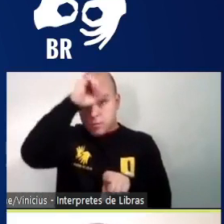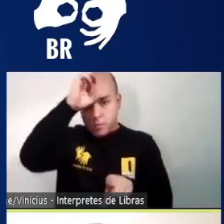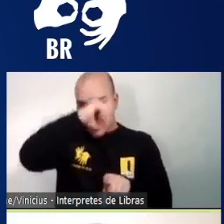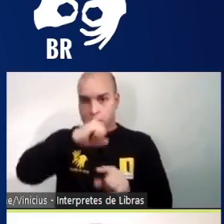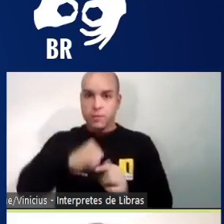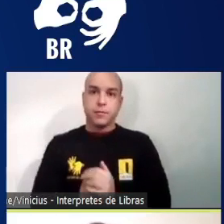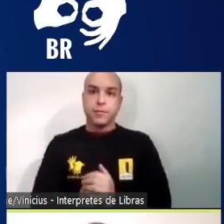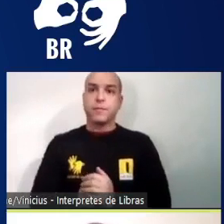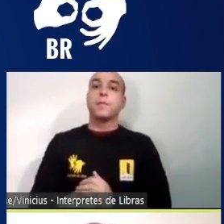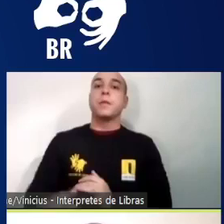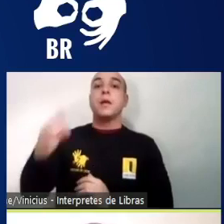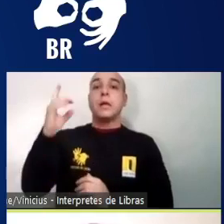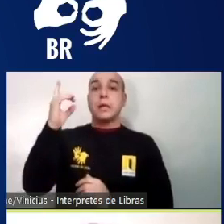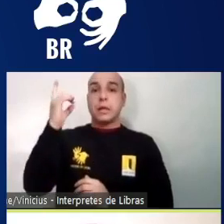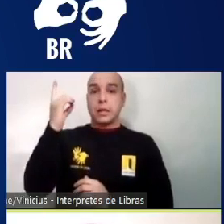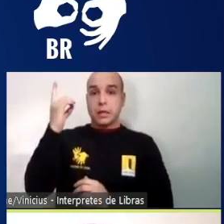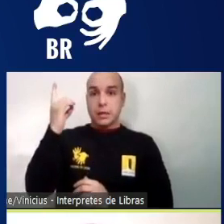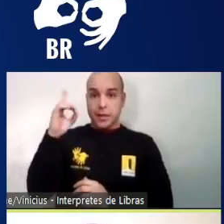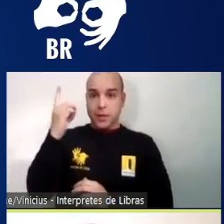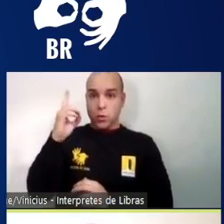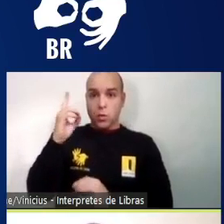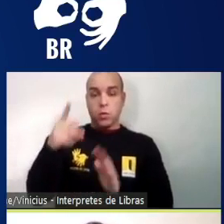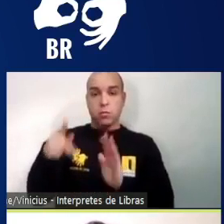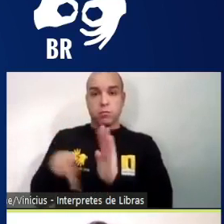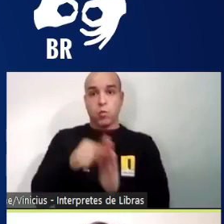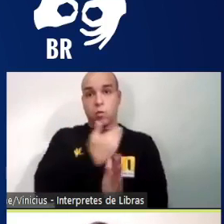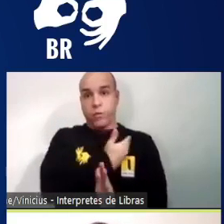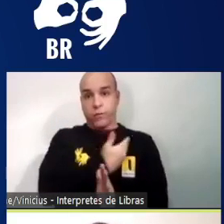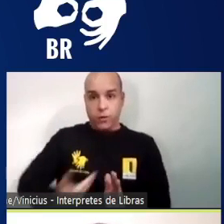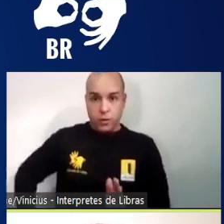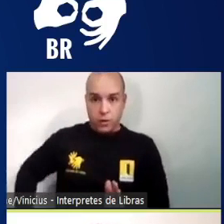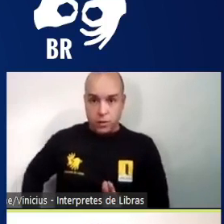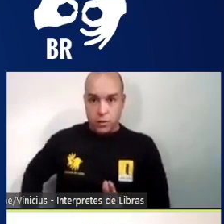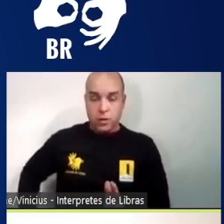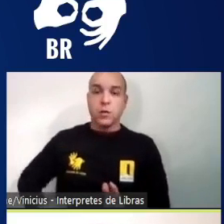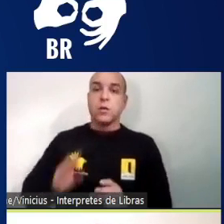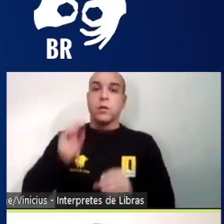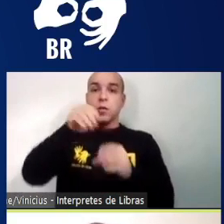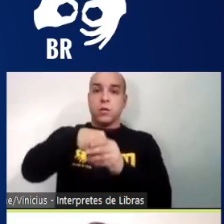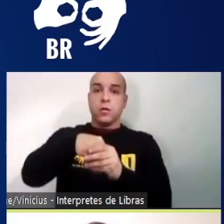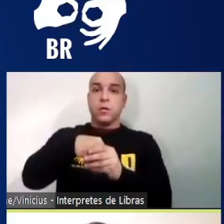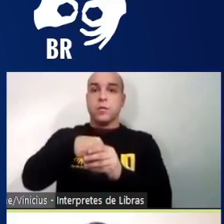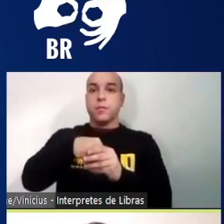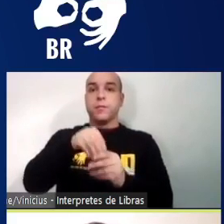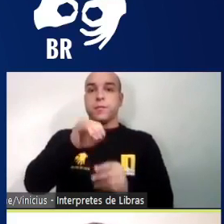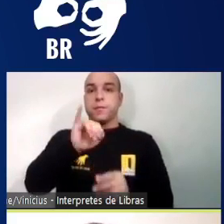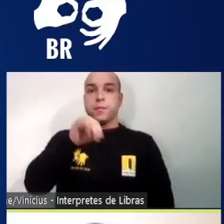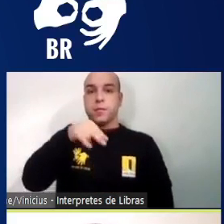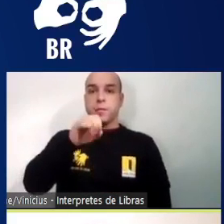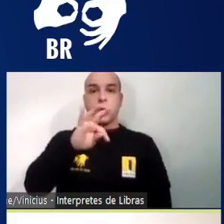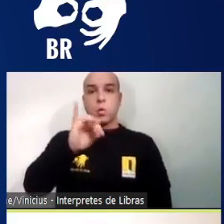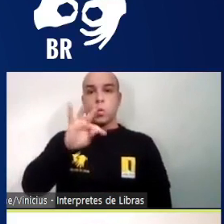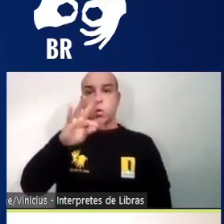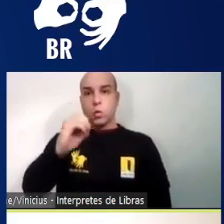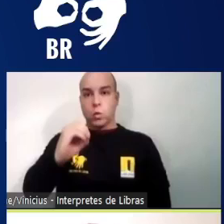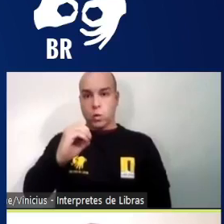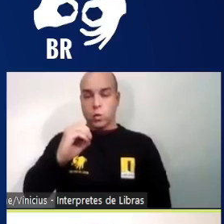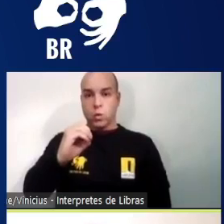Relações Institucionais e Governamentais, do Instituto Brasileiro de Promoção do